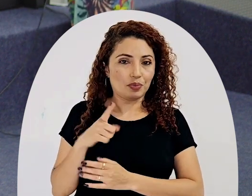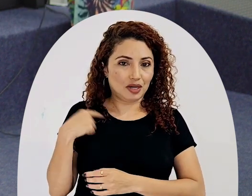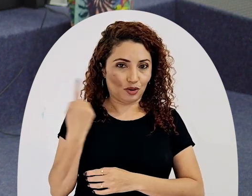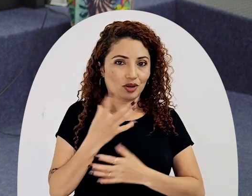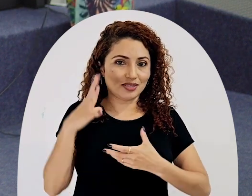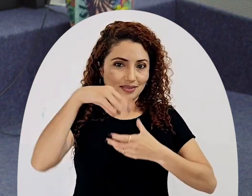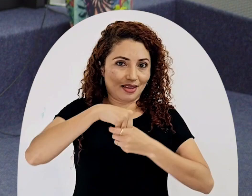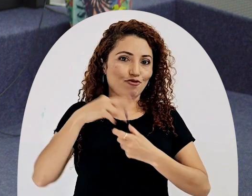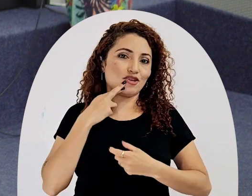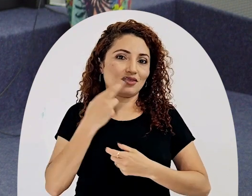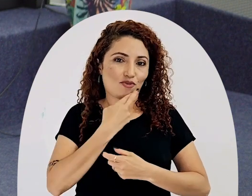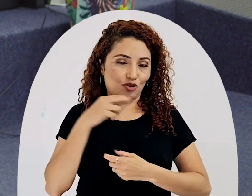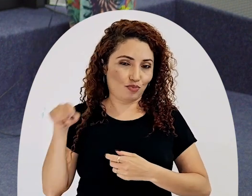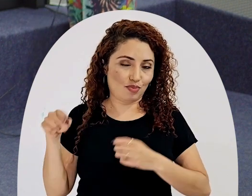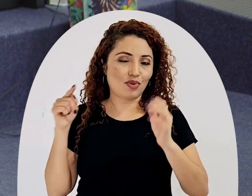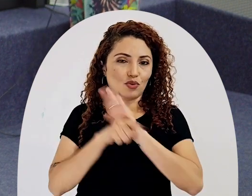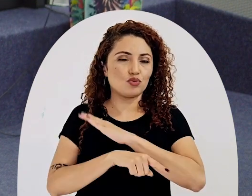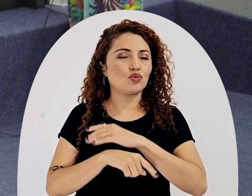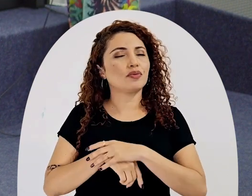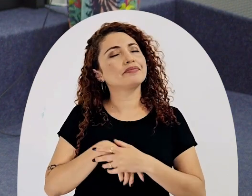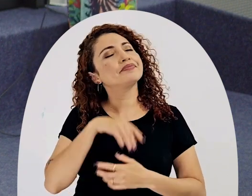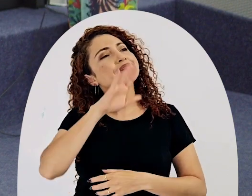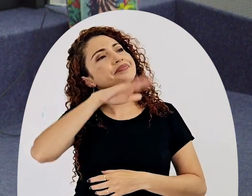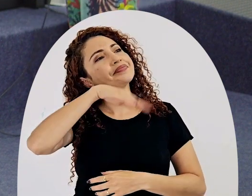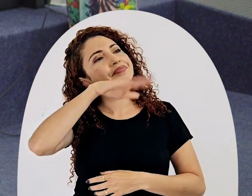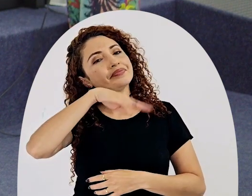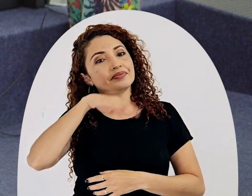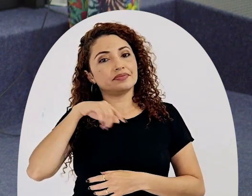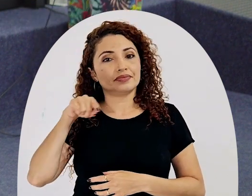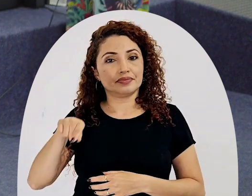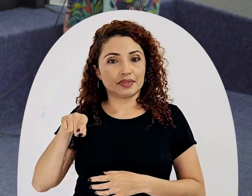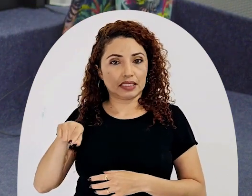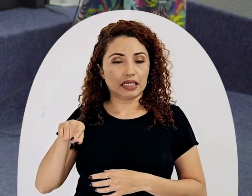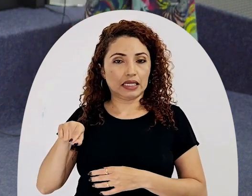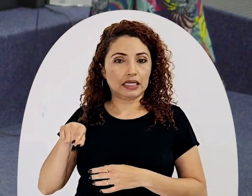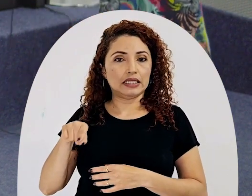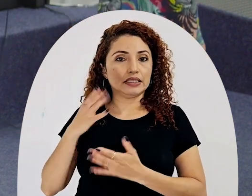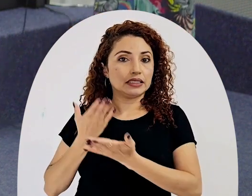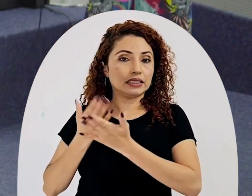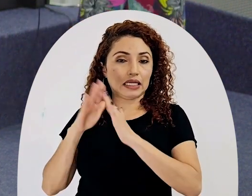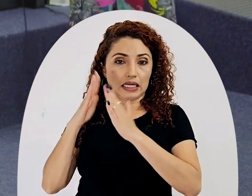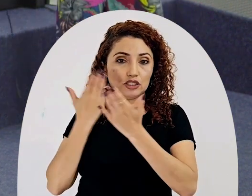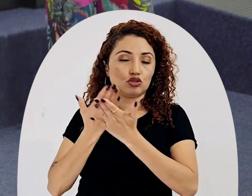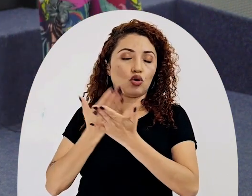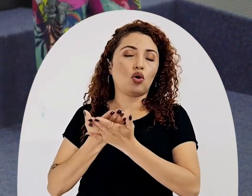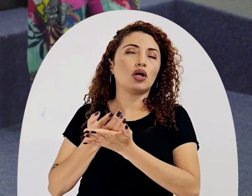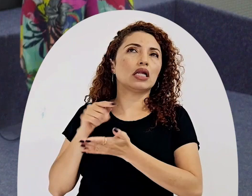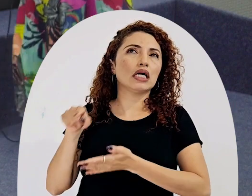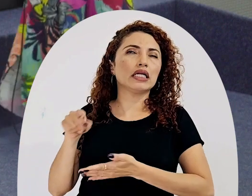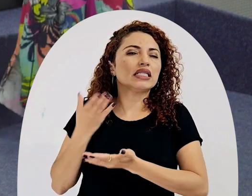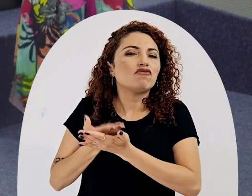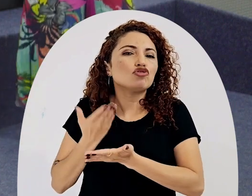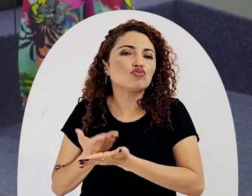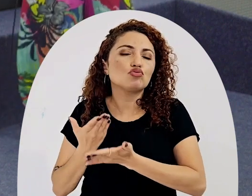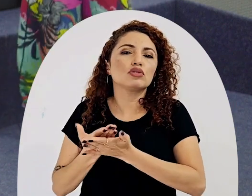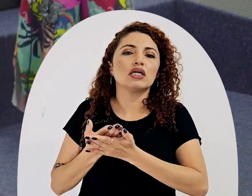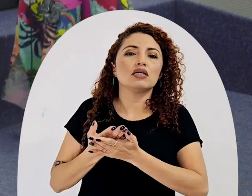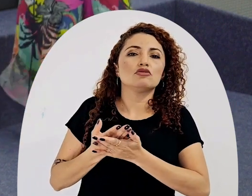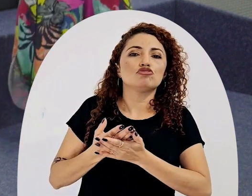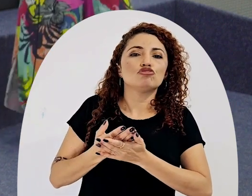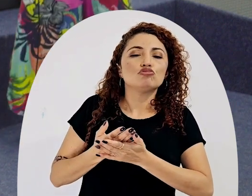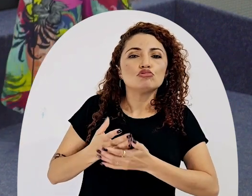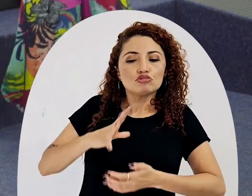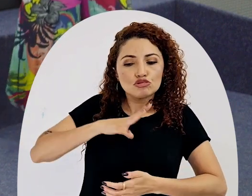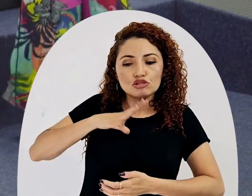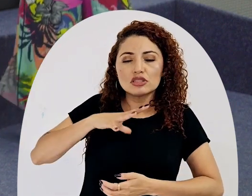restaurante. Ele falou assim, porque ele estava vendo na escola sobre demografia de cidades. Então,